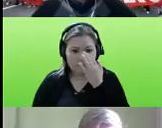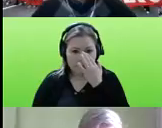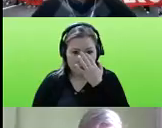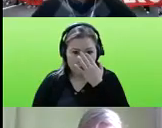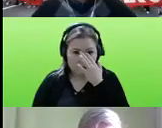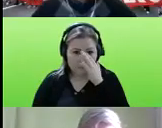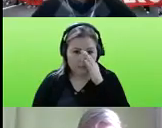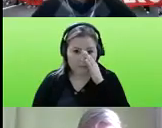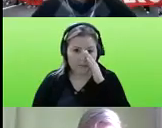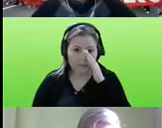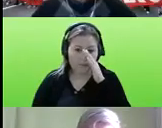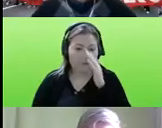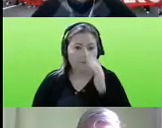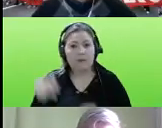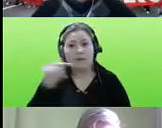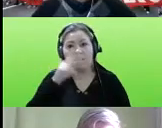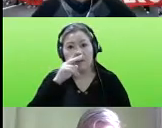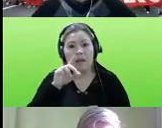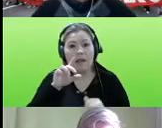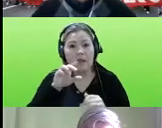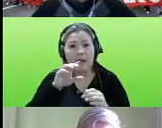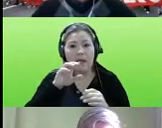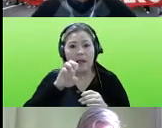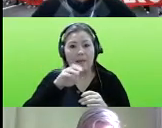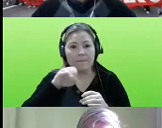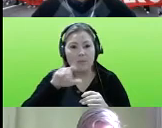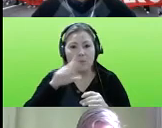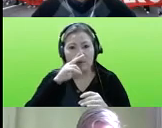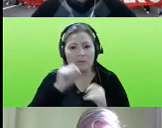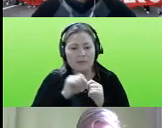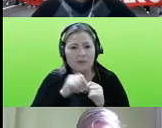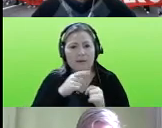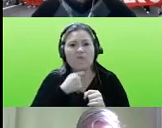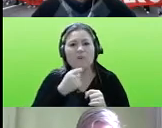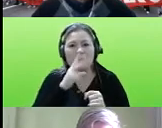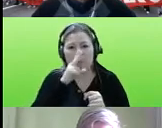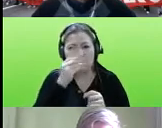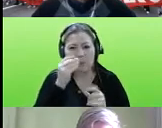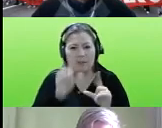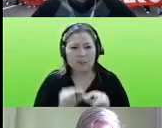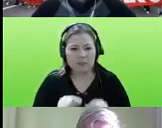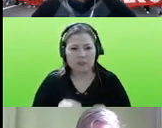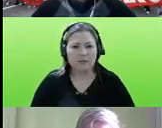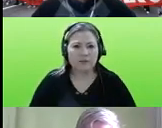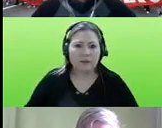Professor Emil, o senhor consegue ajustar seu microfone? A sua voz está saindo muito baixinha, pelo menos para mim.